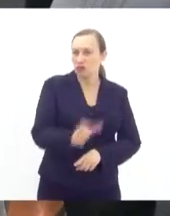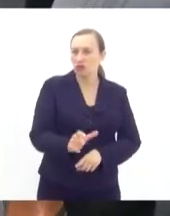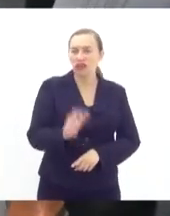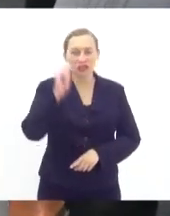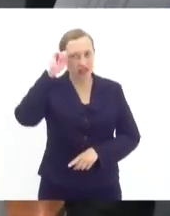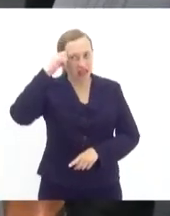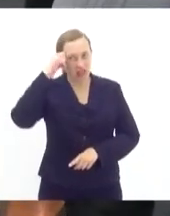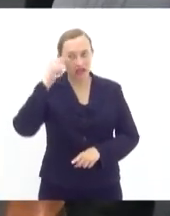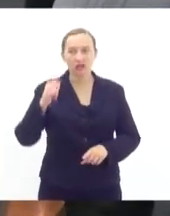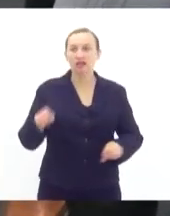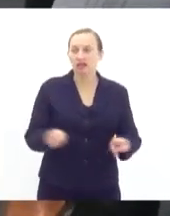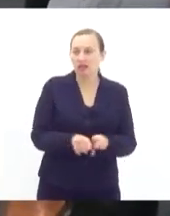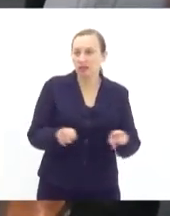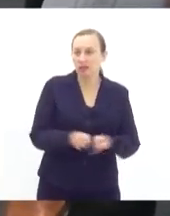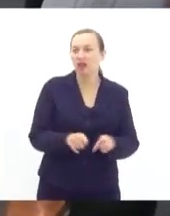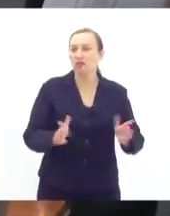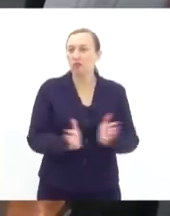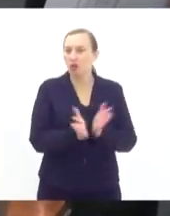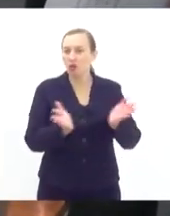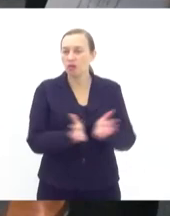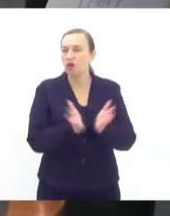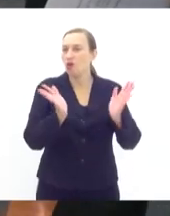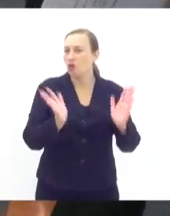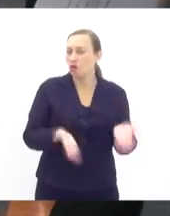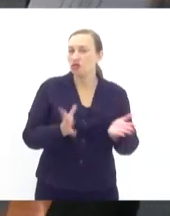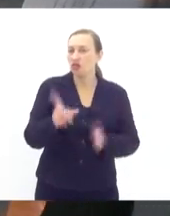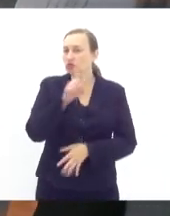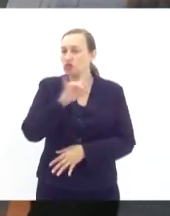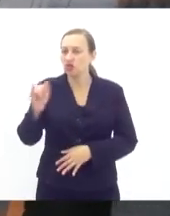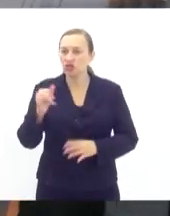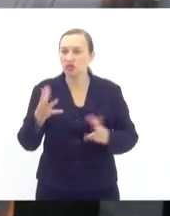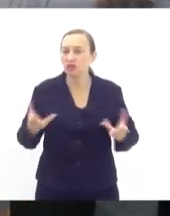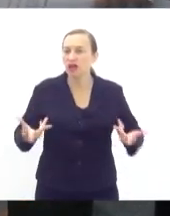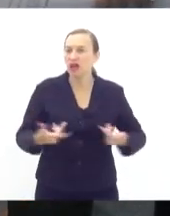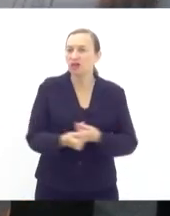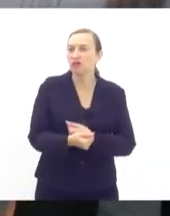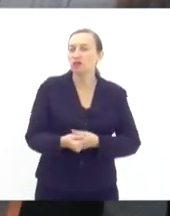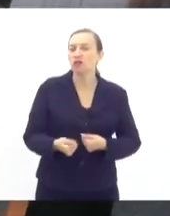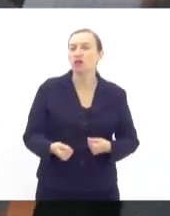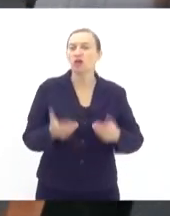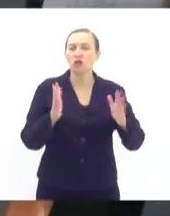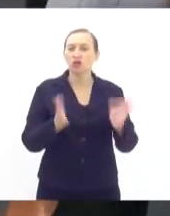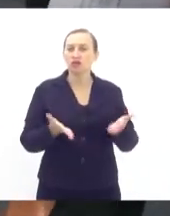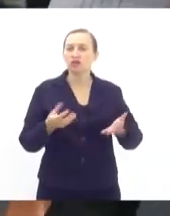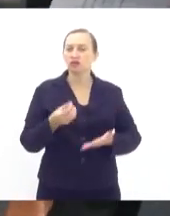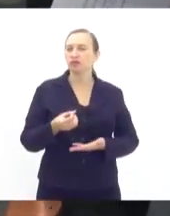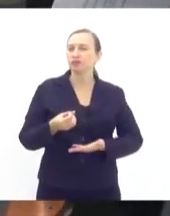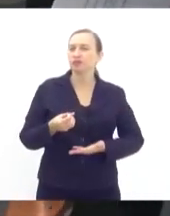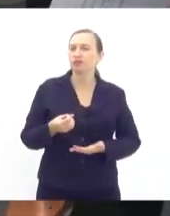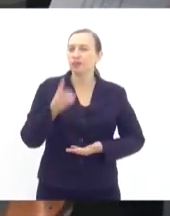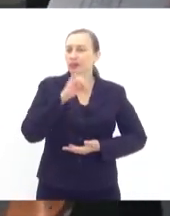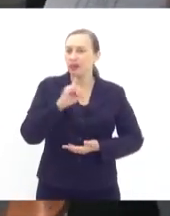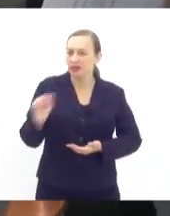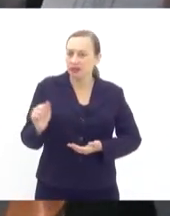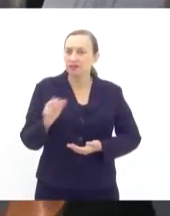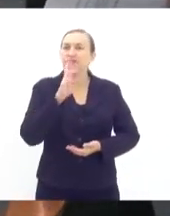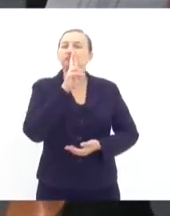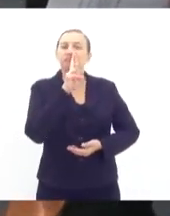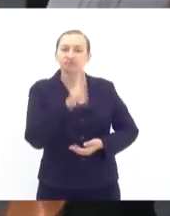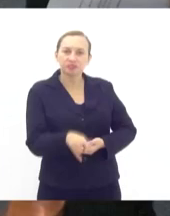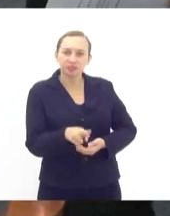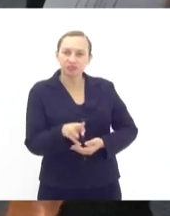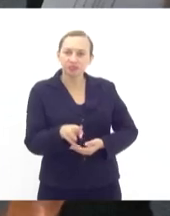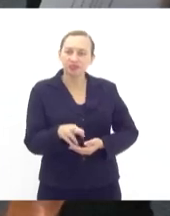Hoje é um dia memorável hoje nós fizemos da Assembleia Legislativa um Palco não é um palco de resposta